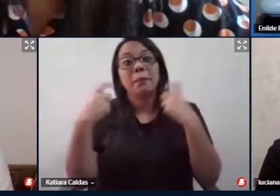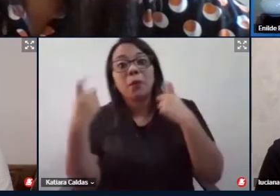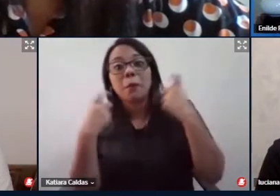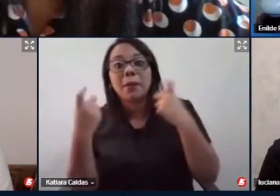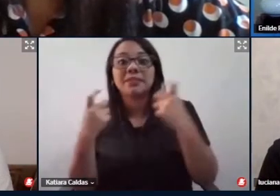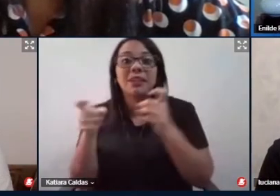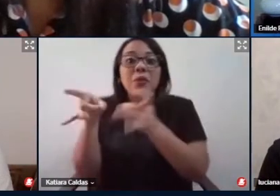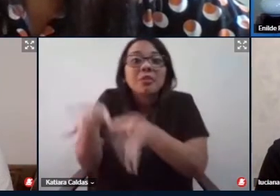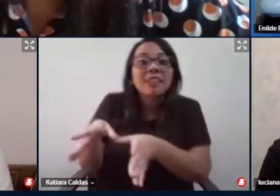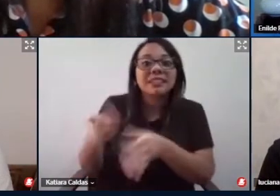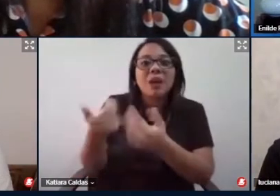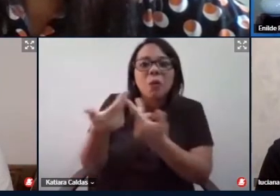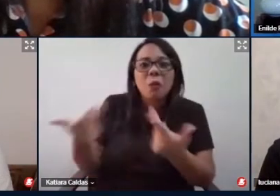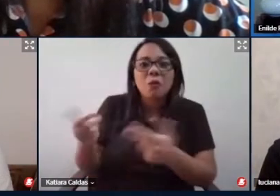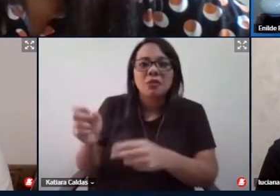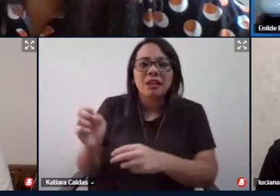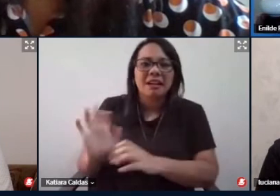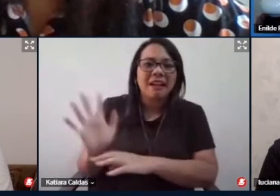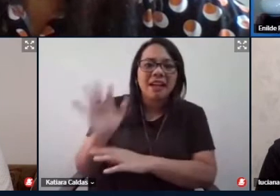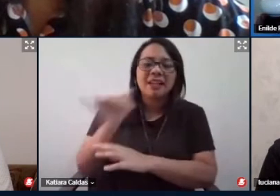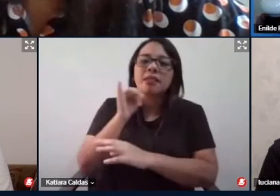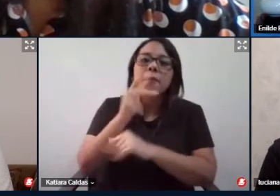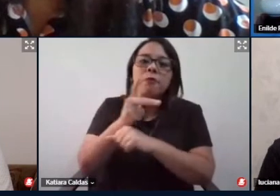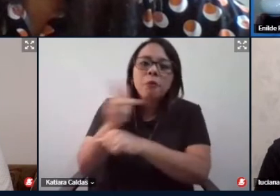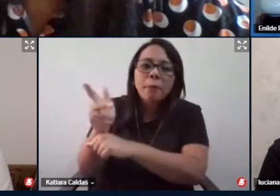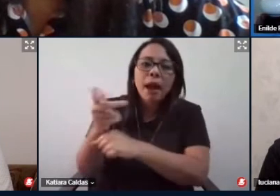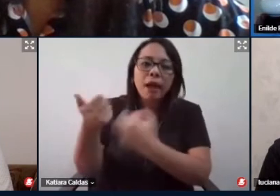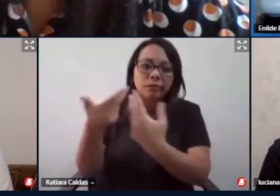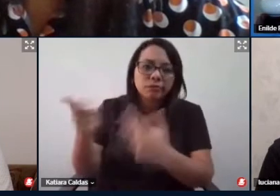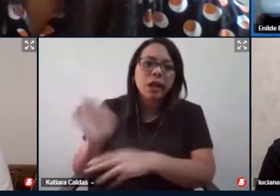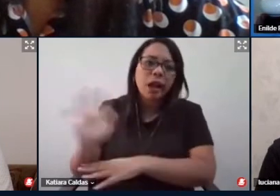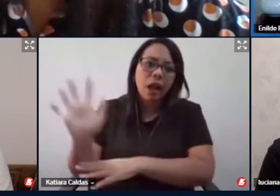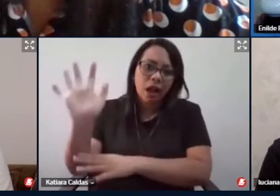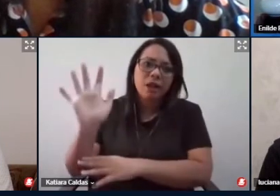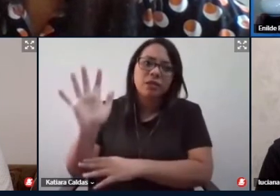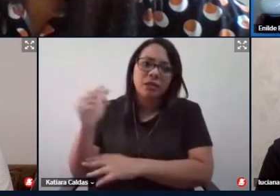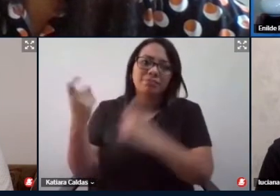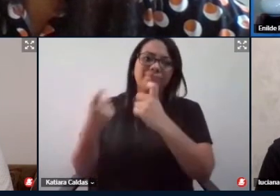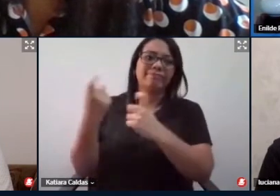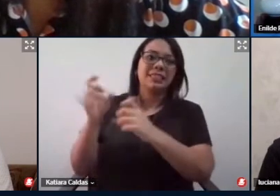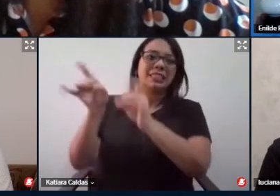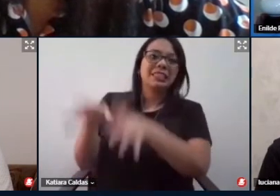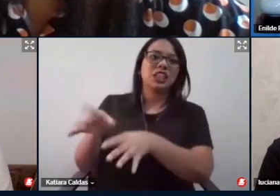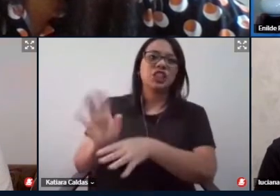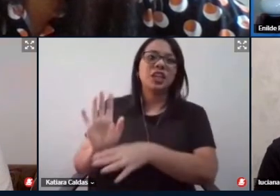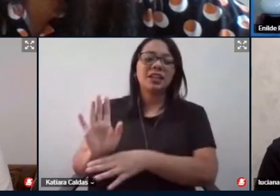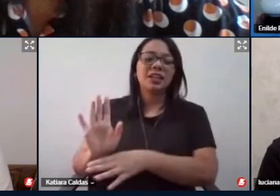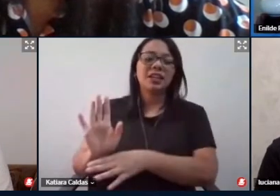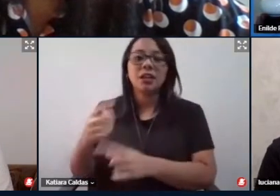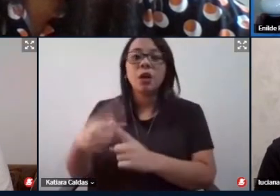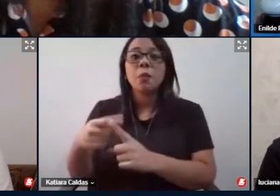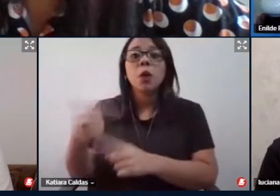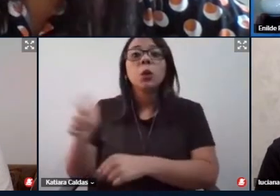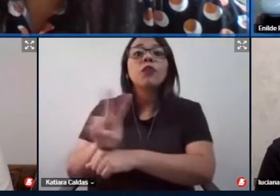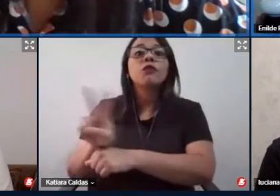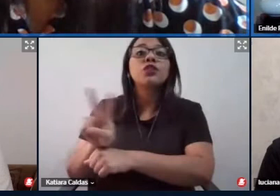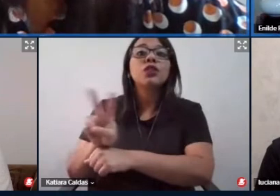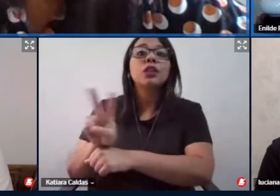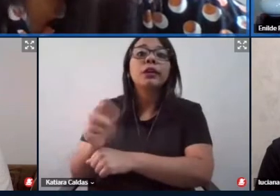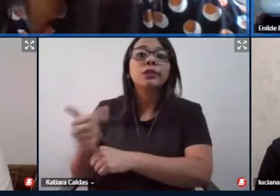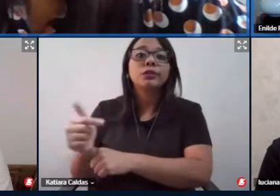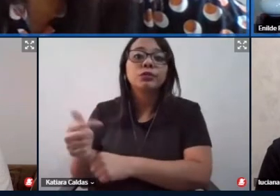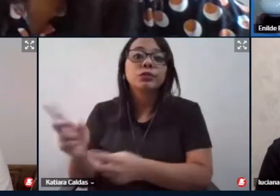máquinas sofisticadas, máquinas de filmagem, tudo assim, entendeu? Ali, porque não tem um vigilante para